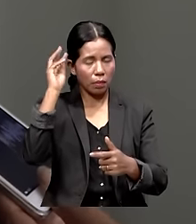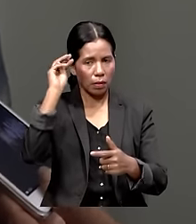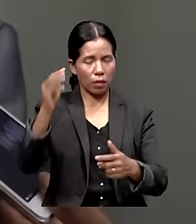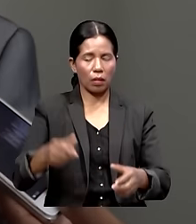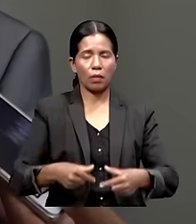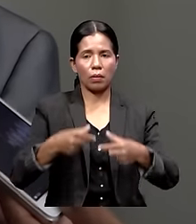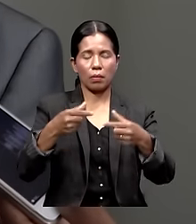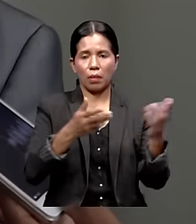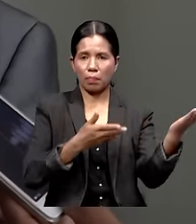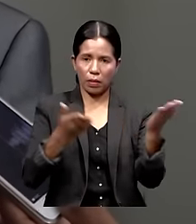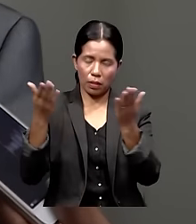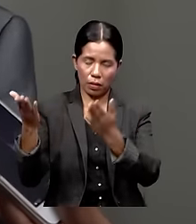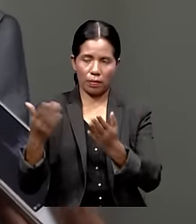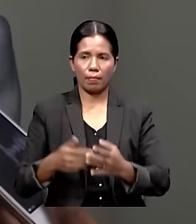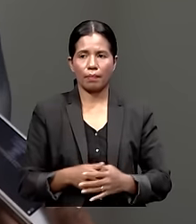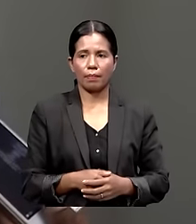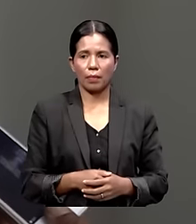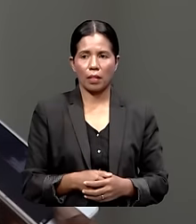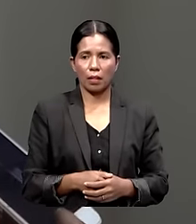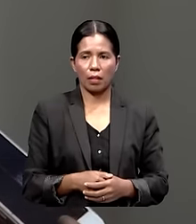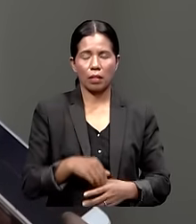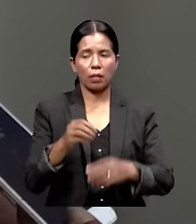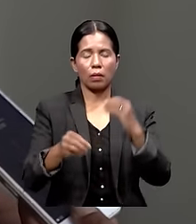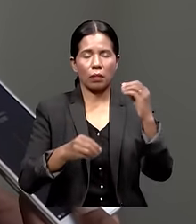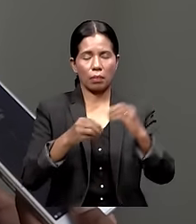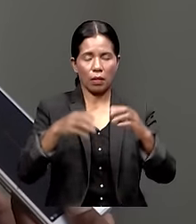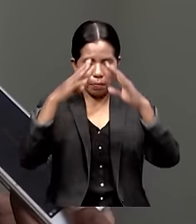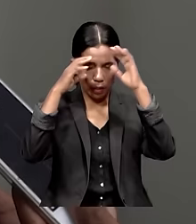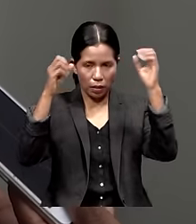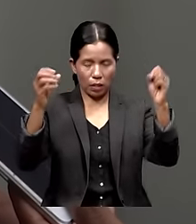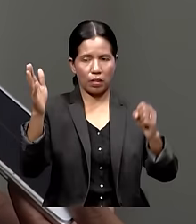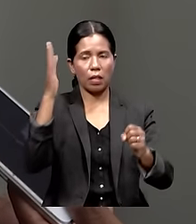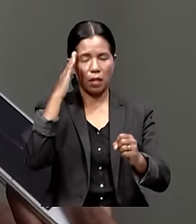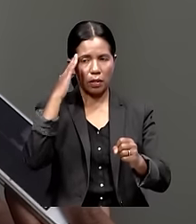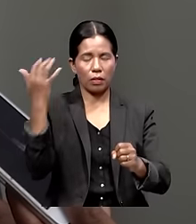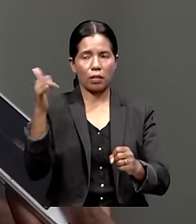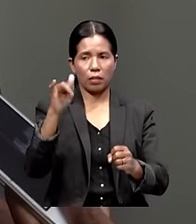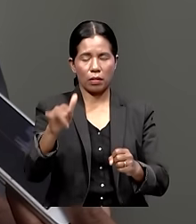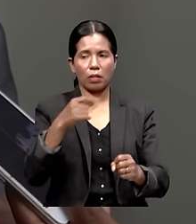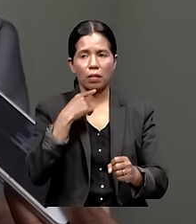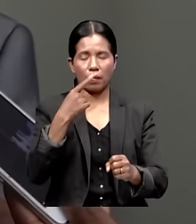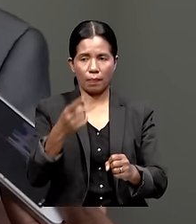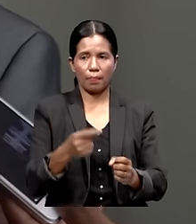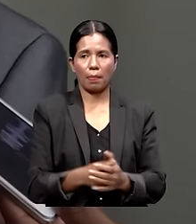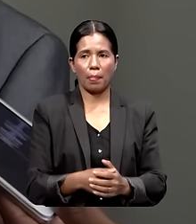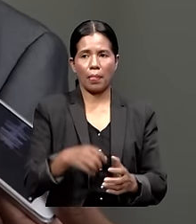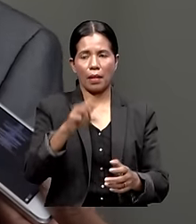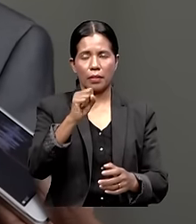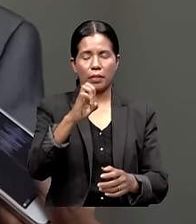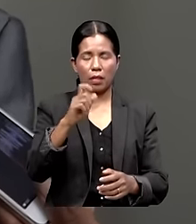Lourimar apresenta ainda. Agora, sobre o presidente, a Hanoi, sir, não é bem, que de anto se ato tem